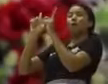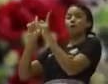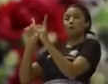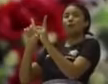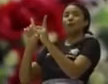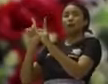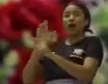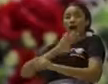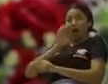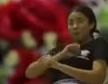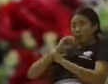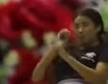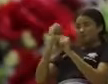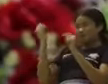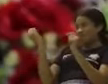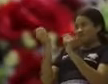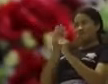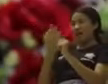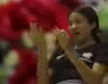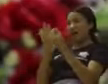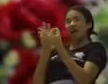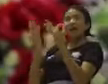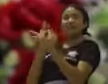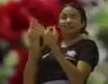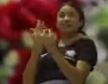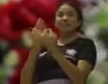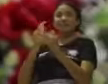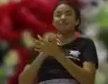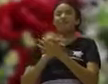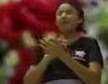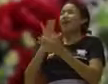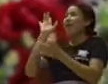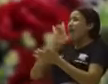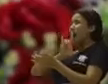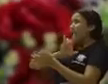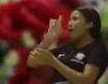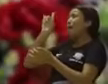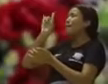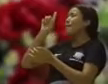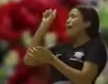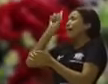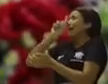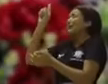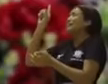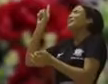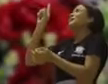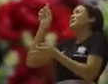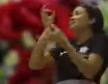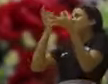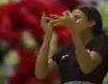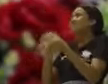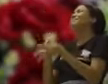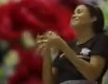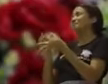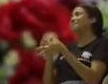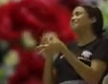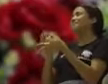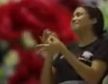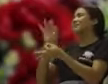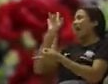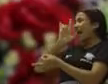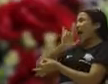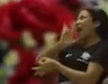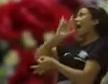Porque eu não te amo pelo que o Senhor me dá. Eu te amo pelo que o Senhor é. Eu te amo, eu